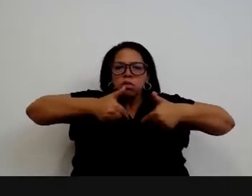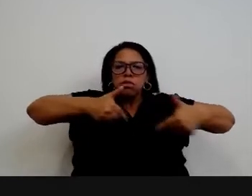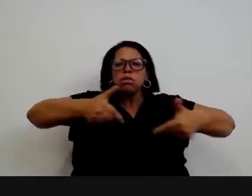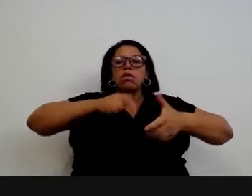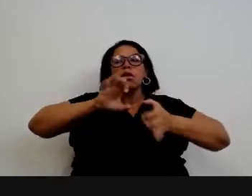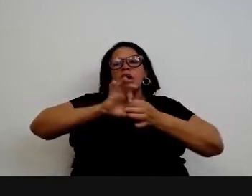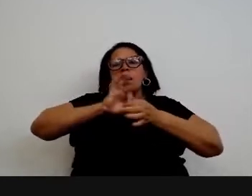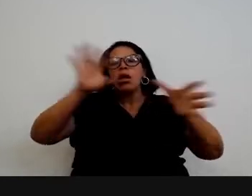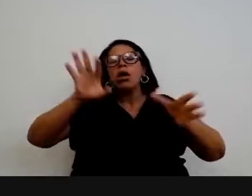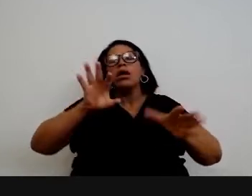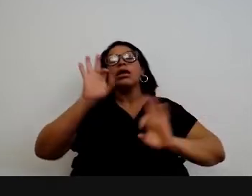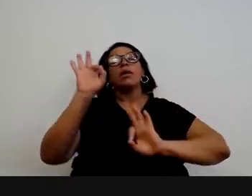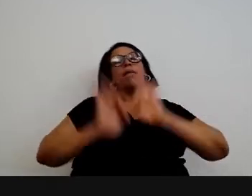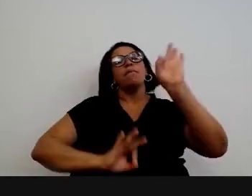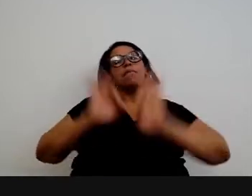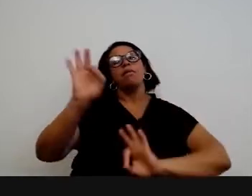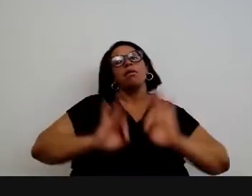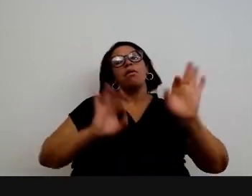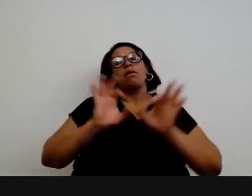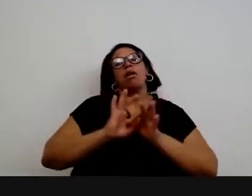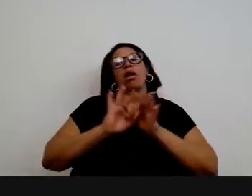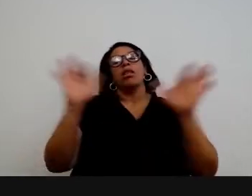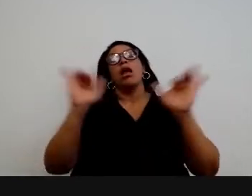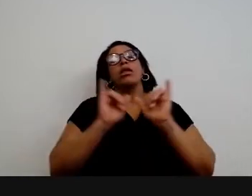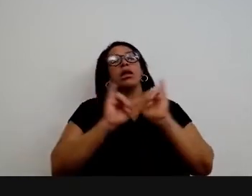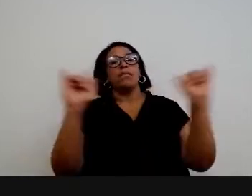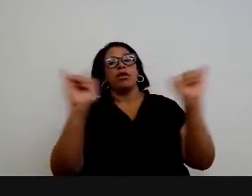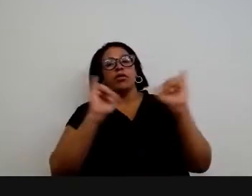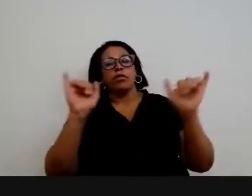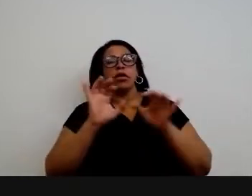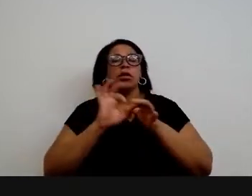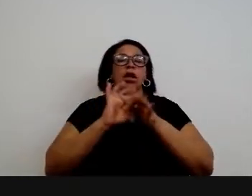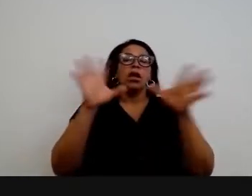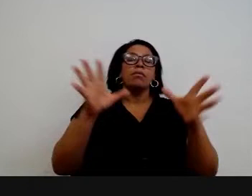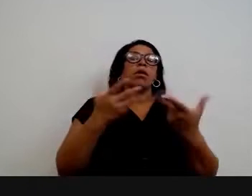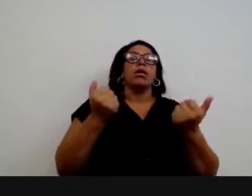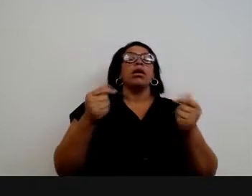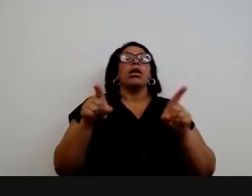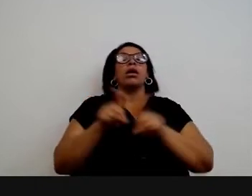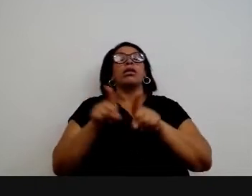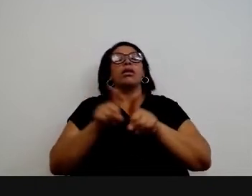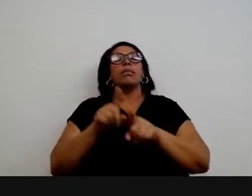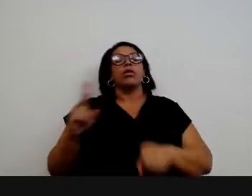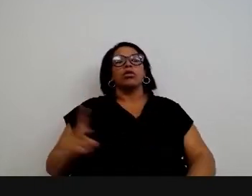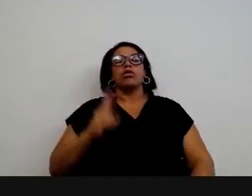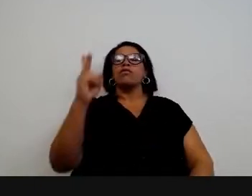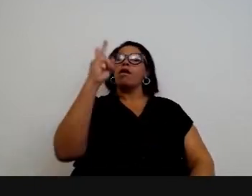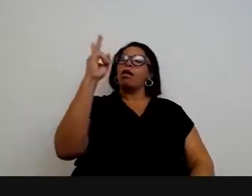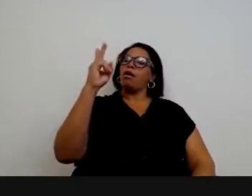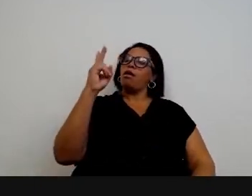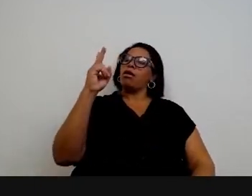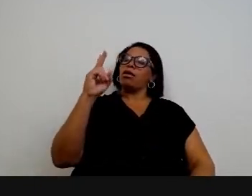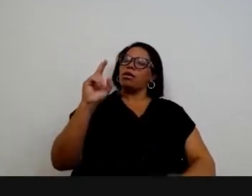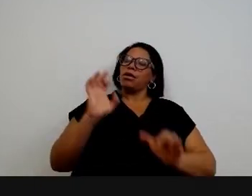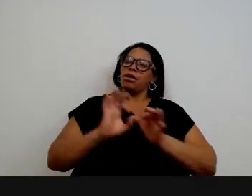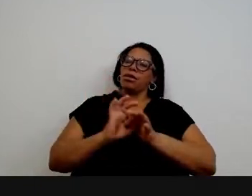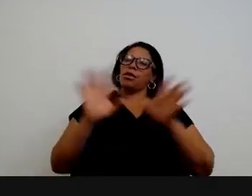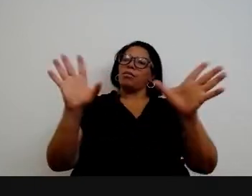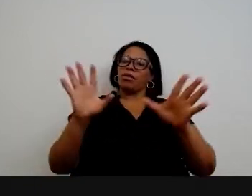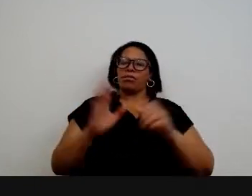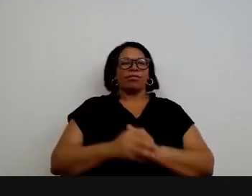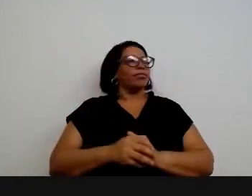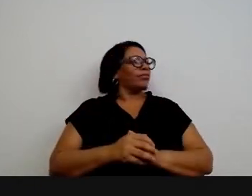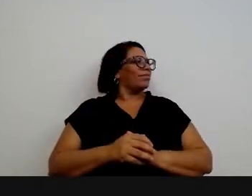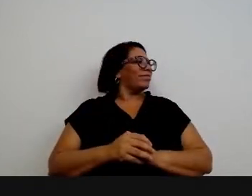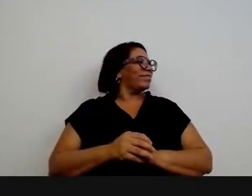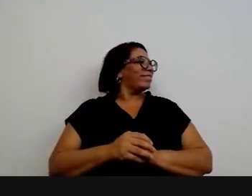democracia e pelo aprimoramento e a divulgação e o compartilhamento dos valores democráticos. Acho que eu já falei muito, né,